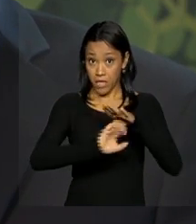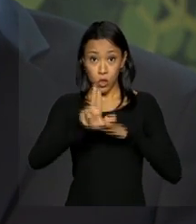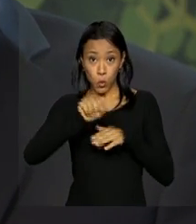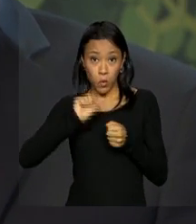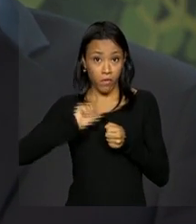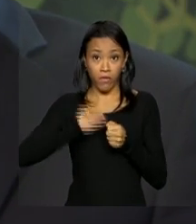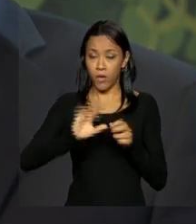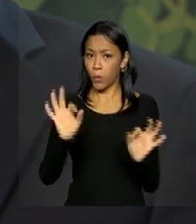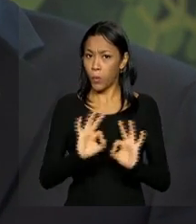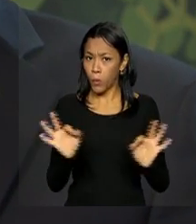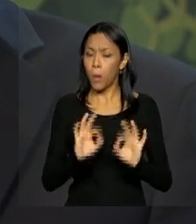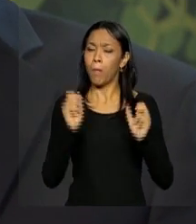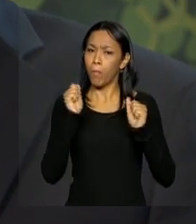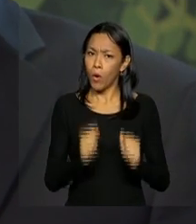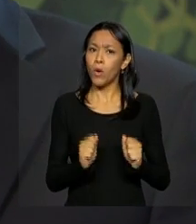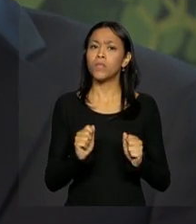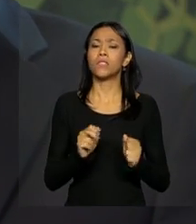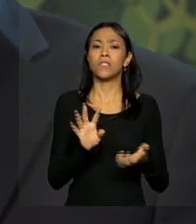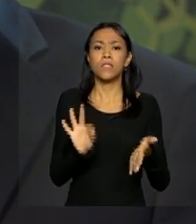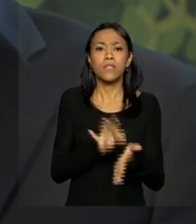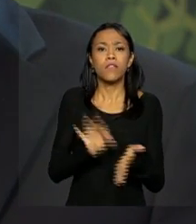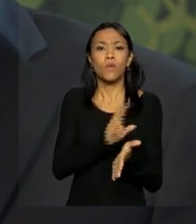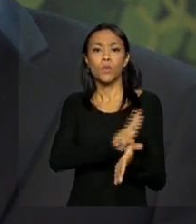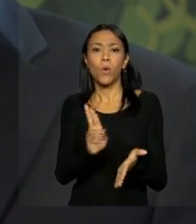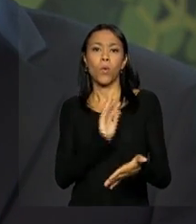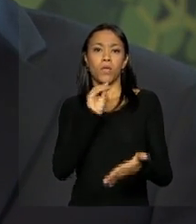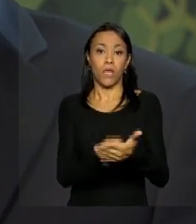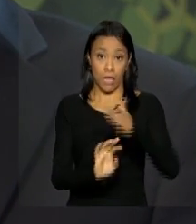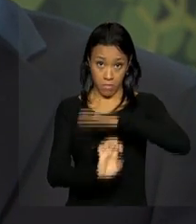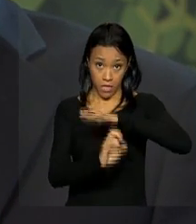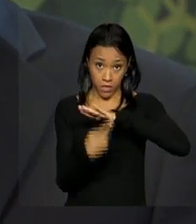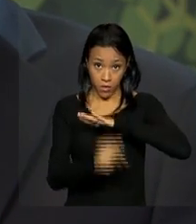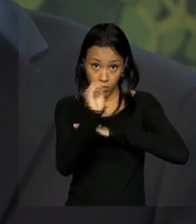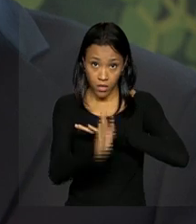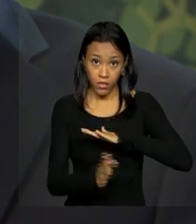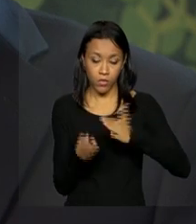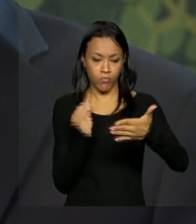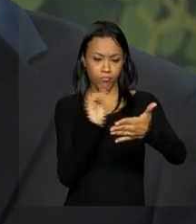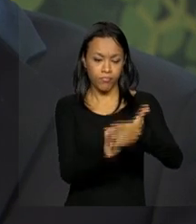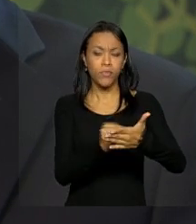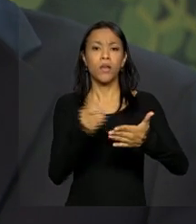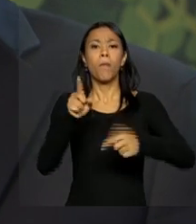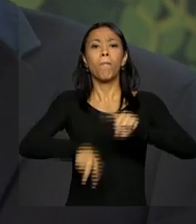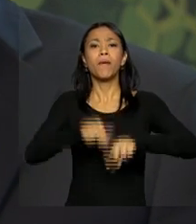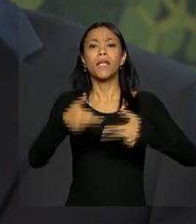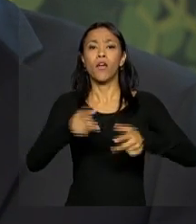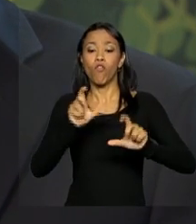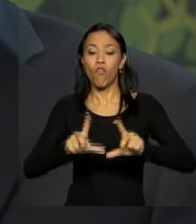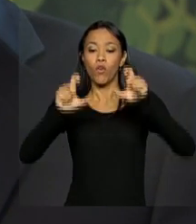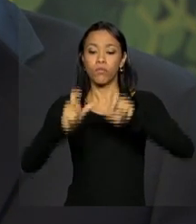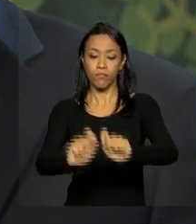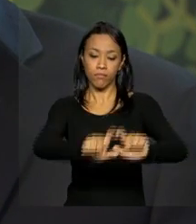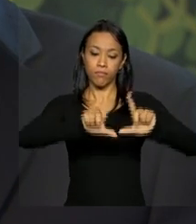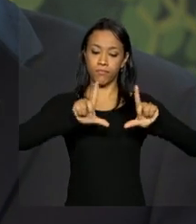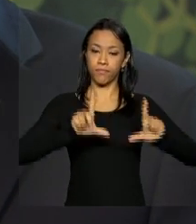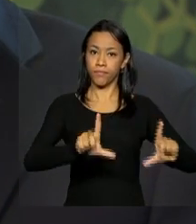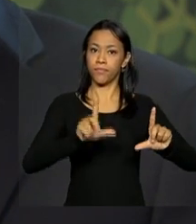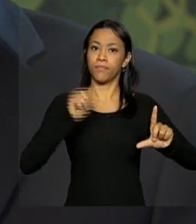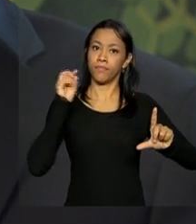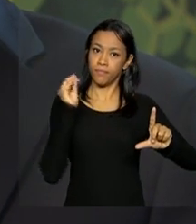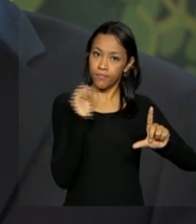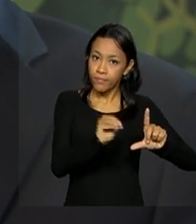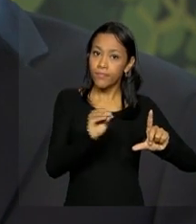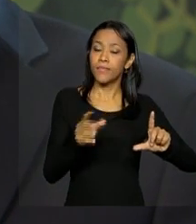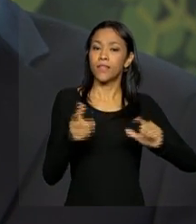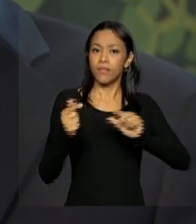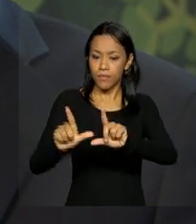comércio exterior pode se inscrever e colocar lá eu desejo exportar para tal produto a uma avaliação dessa dessa empresa e de